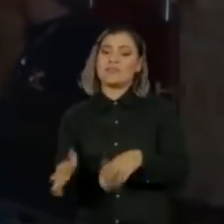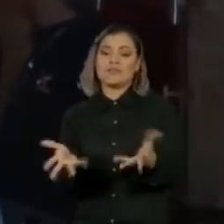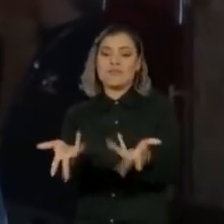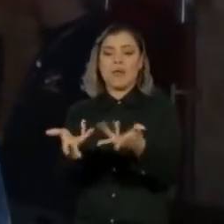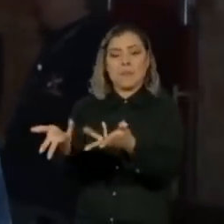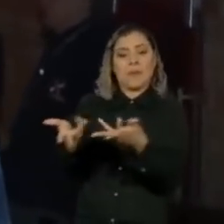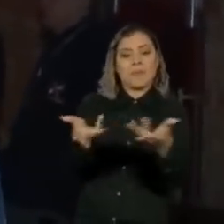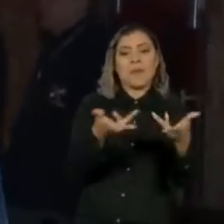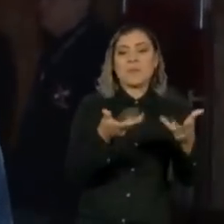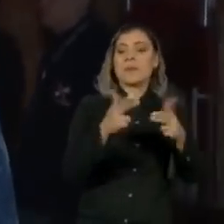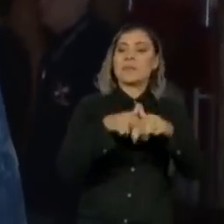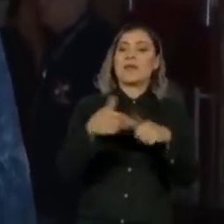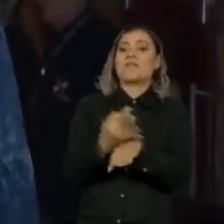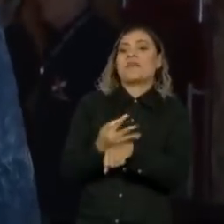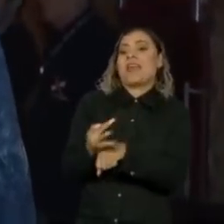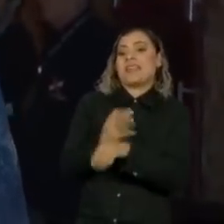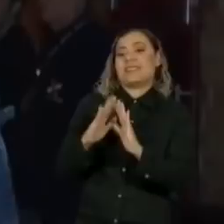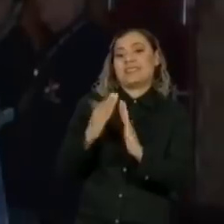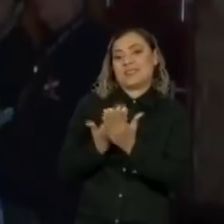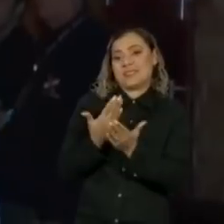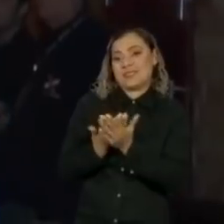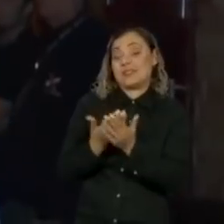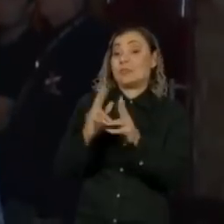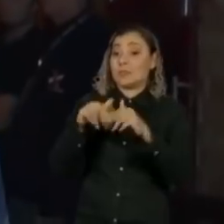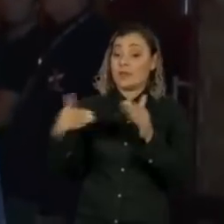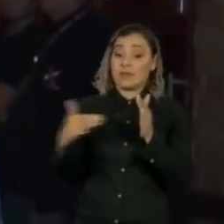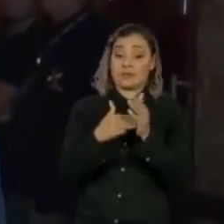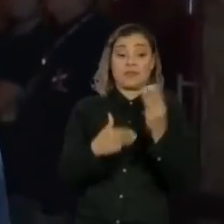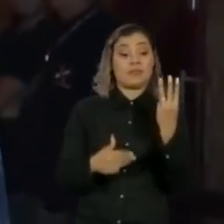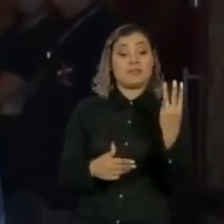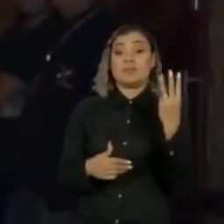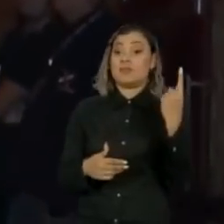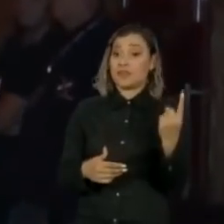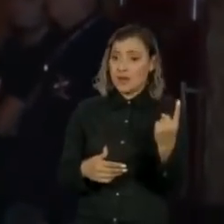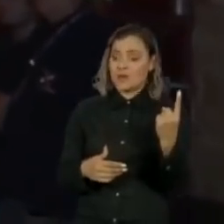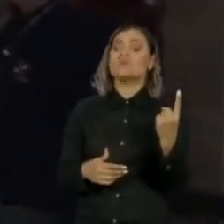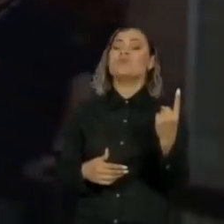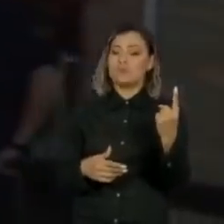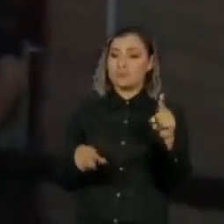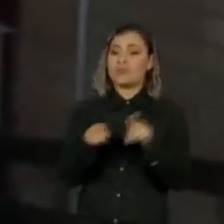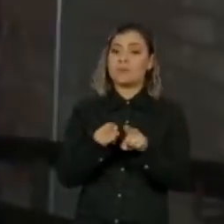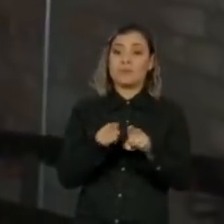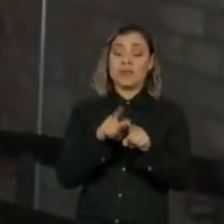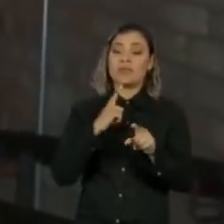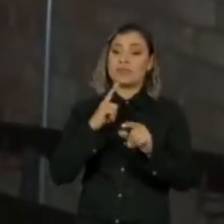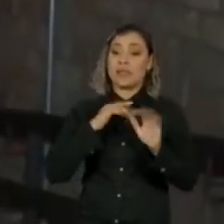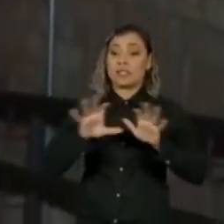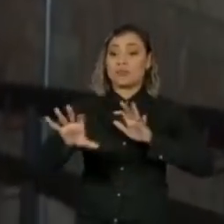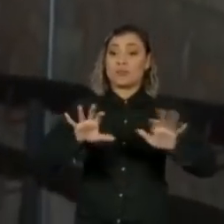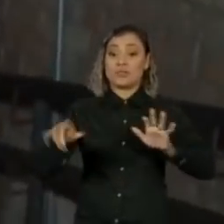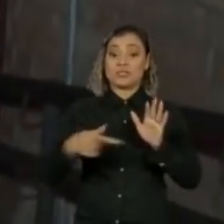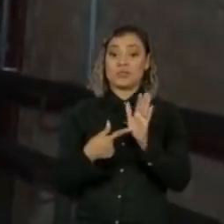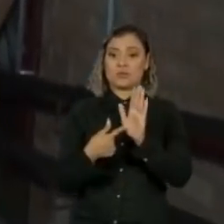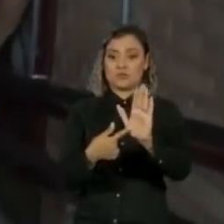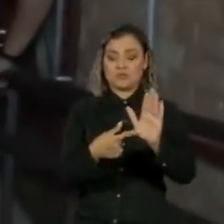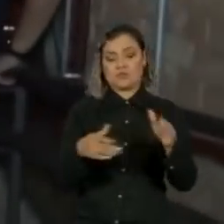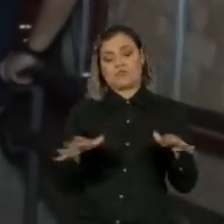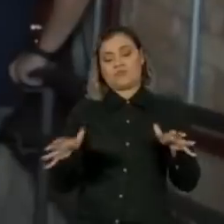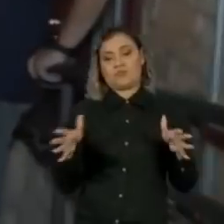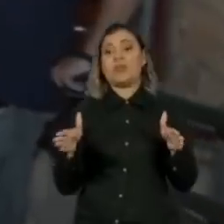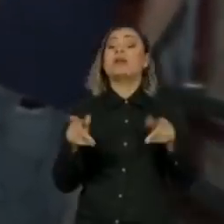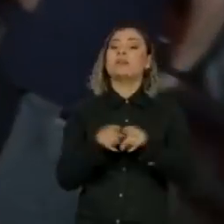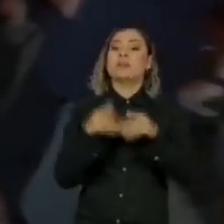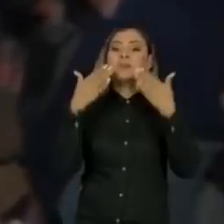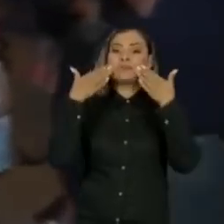está em férias escolares. Então, até 31 de junho nós vamos apresentar 2 exposições temporárias,